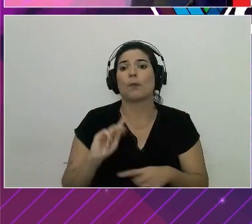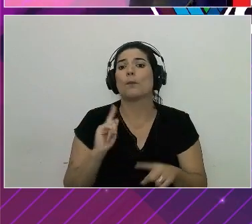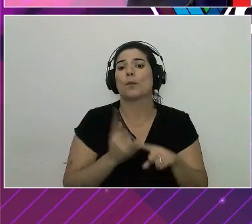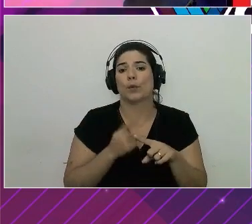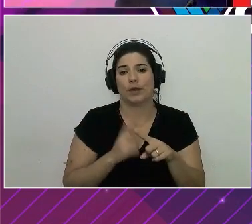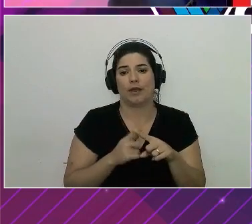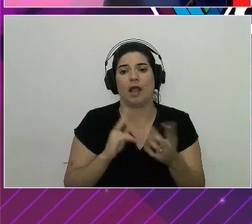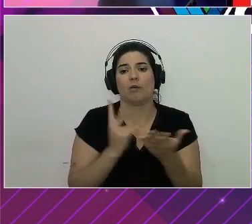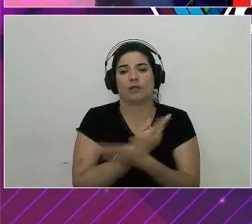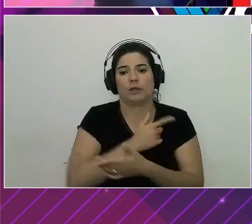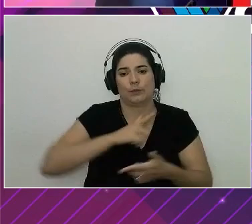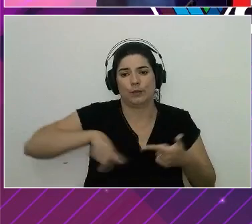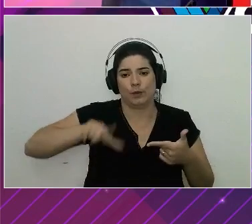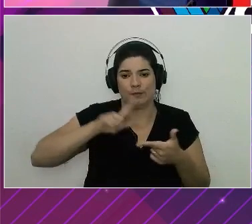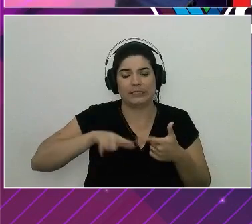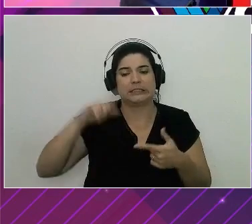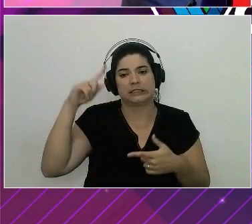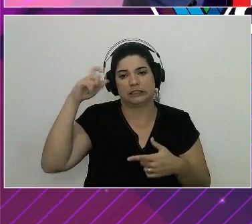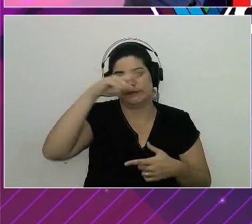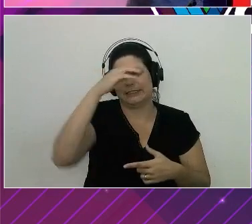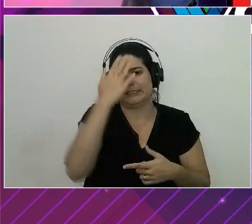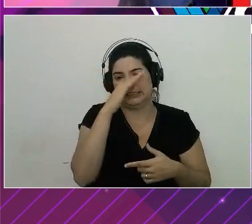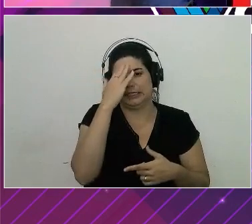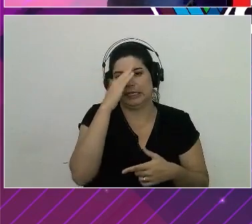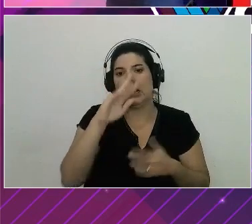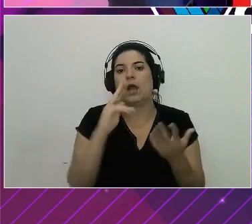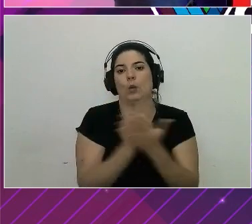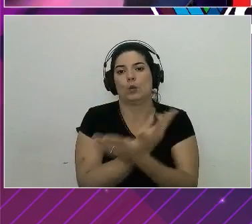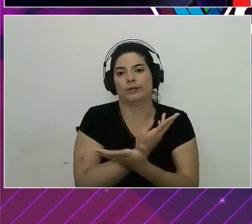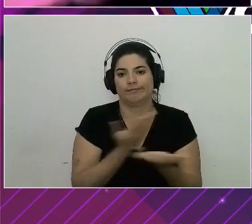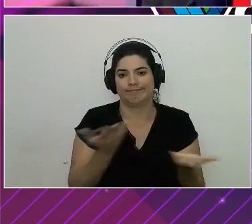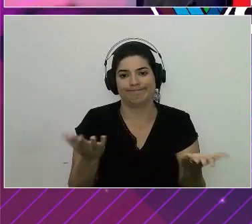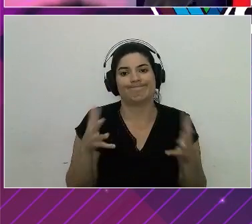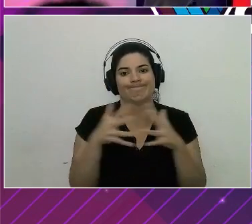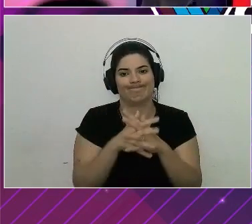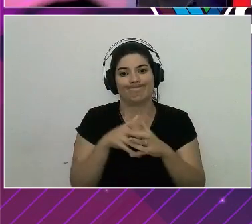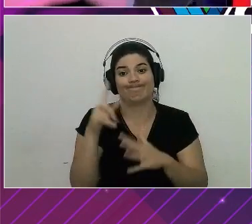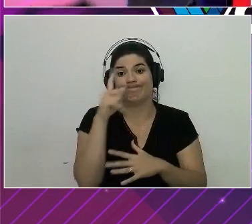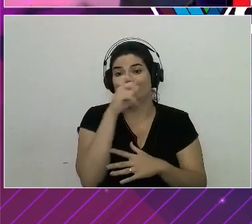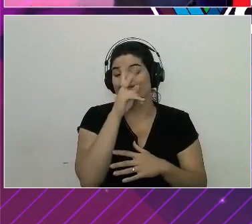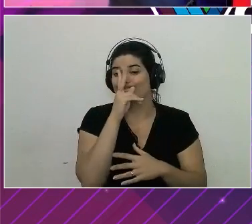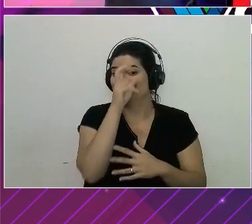muito difícil de entender o que está acontecendo. Então, complicadíssimo.